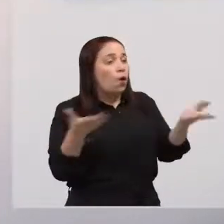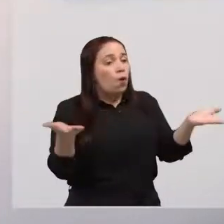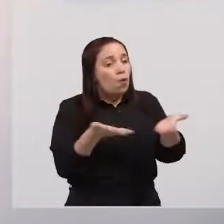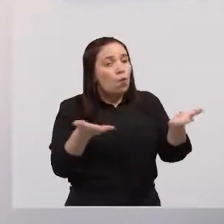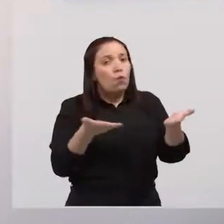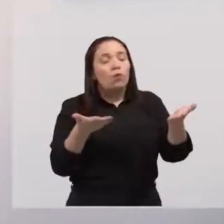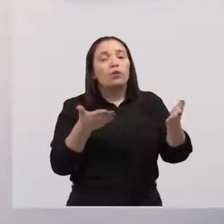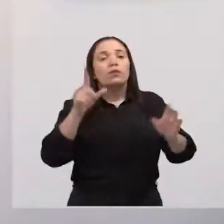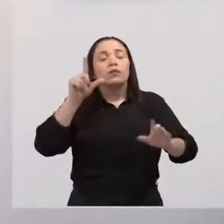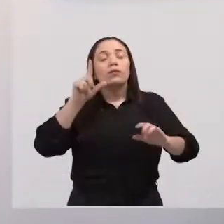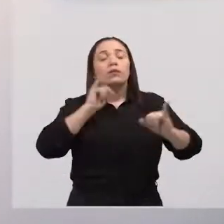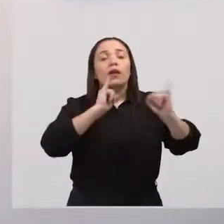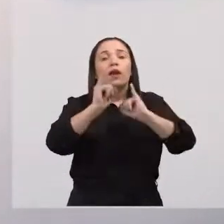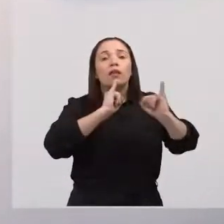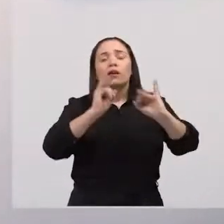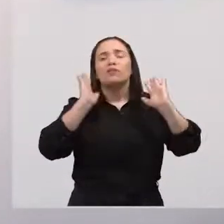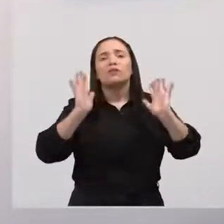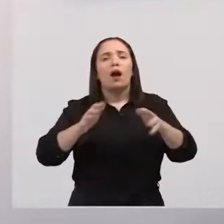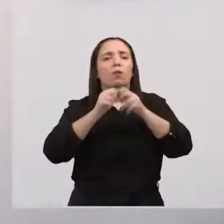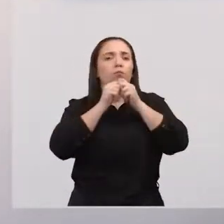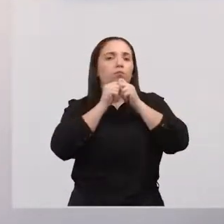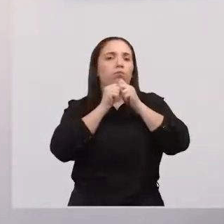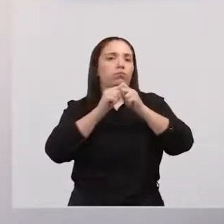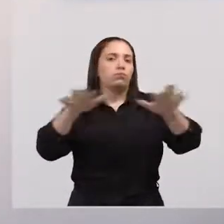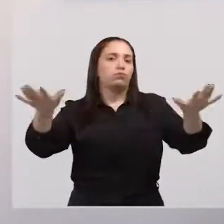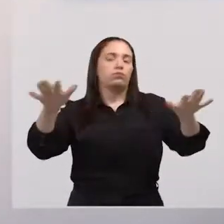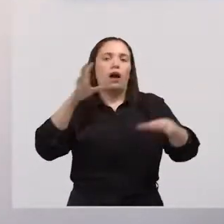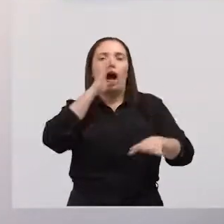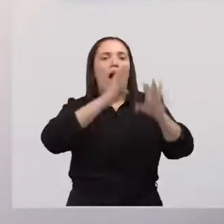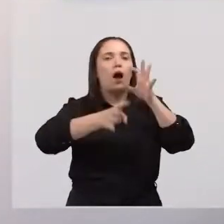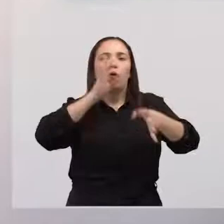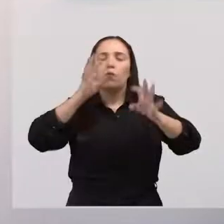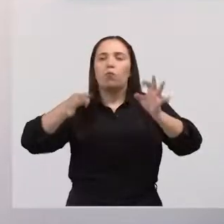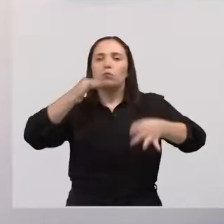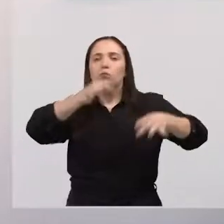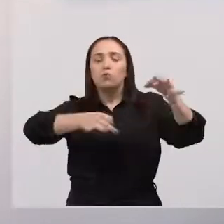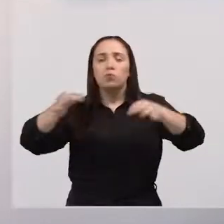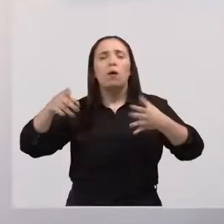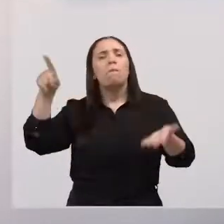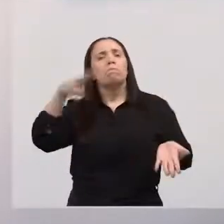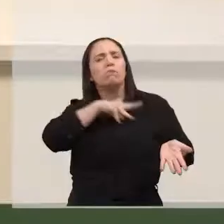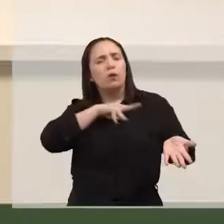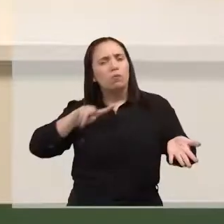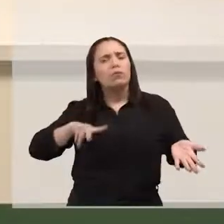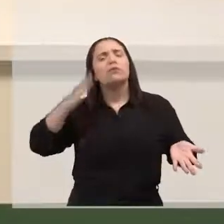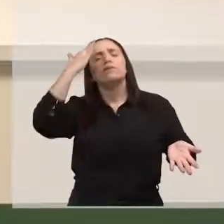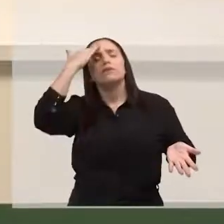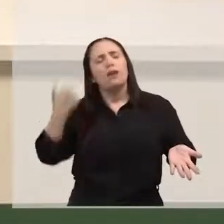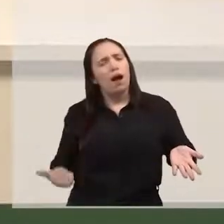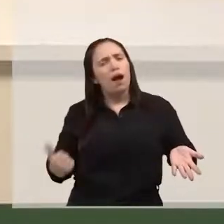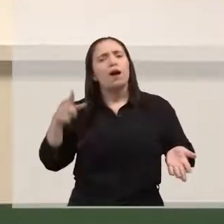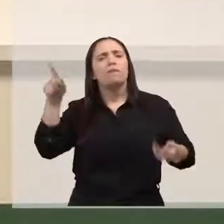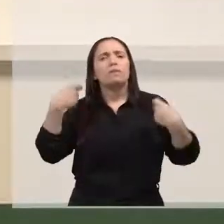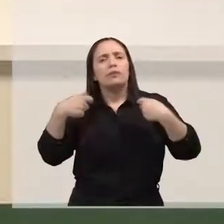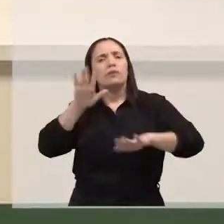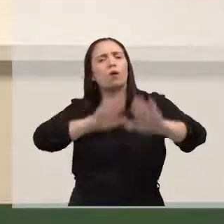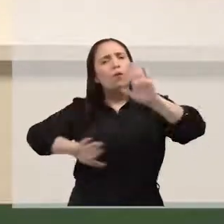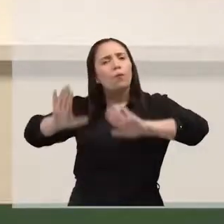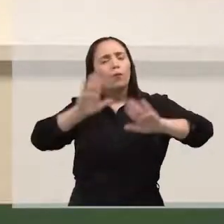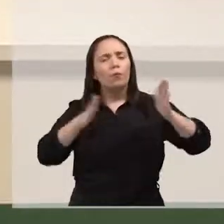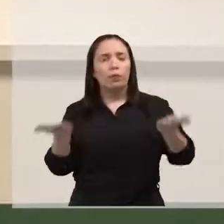que é esse linchamento virtual? E o Ministério Público sabe que existe. Sabe. E por que é que não tem o cuidado necessário que deveria? Vamos dar um exemplo